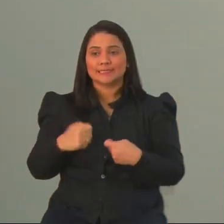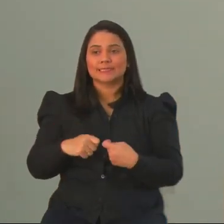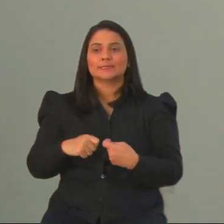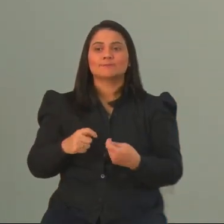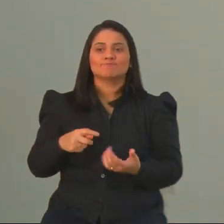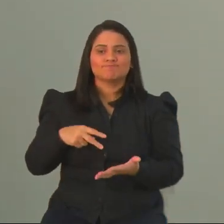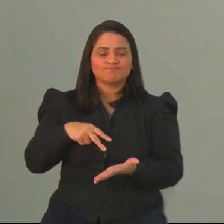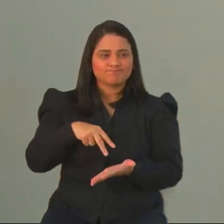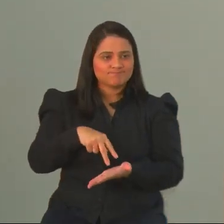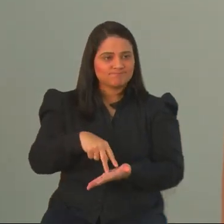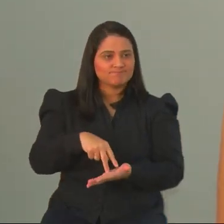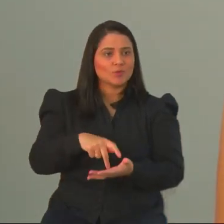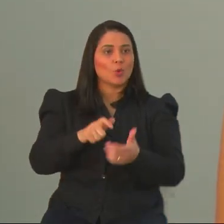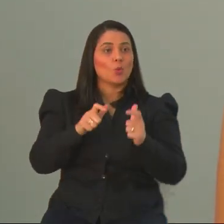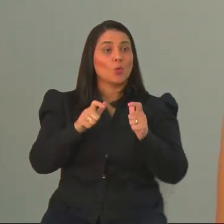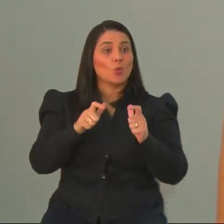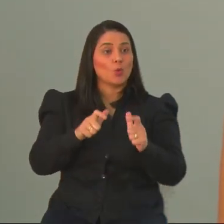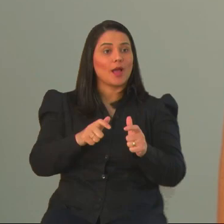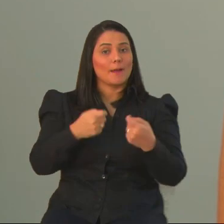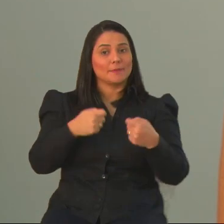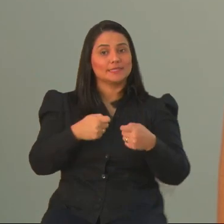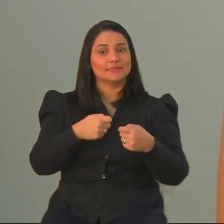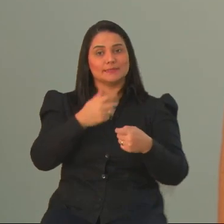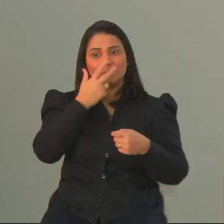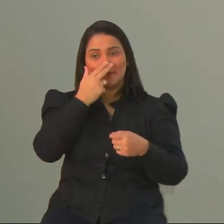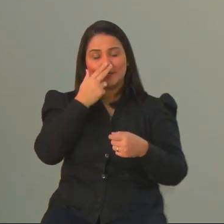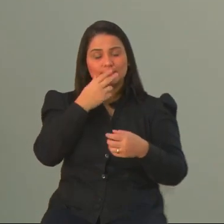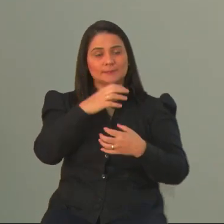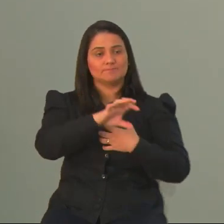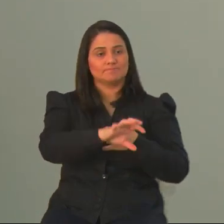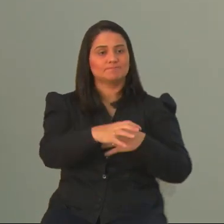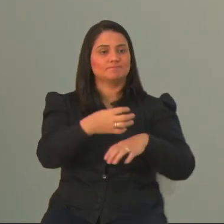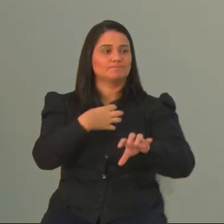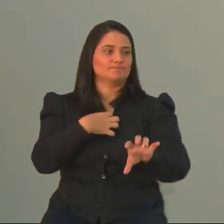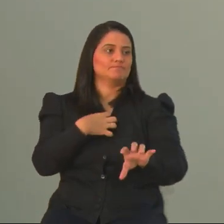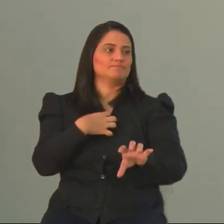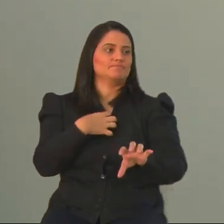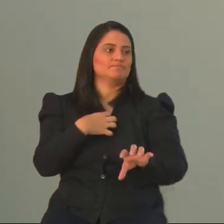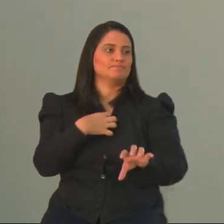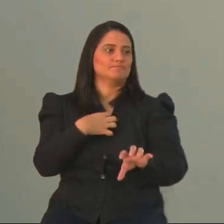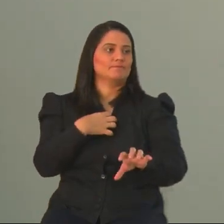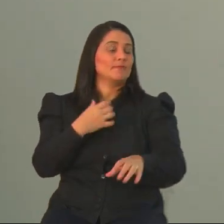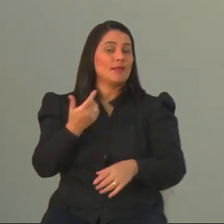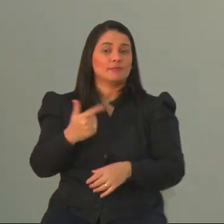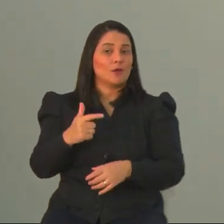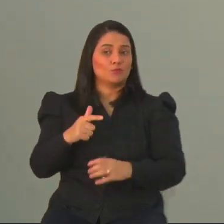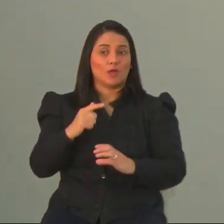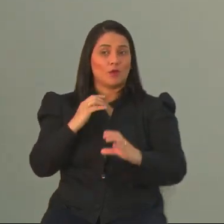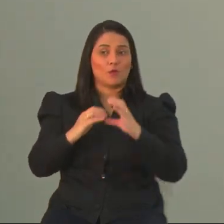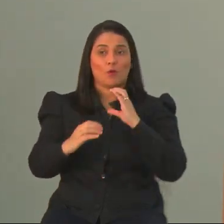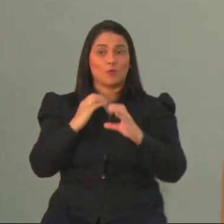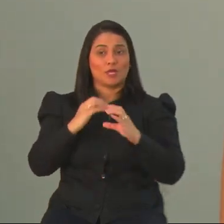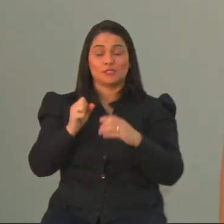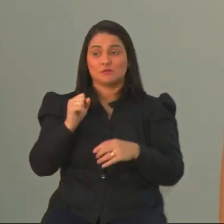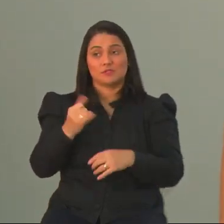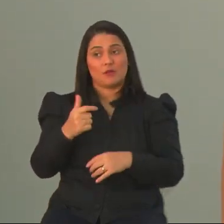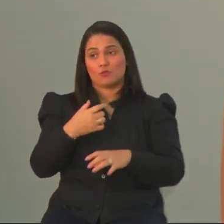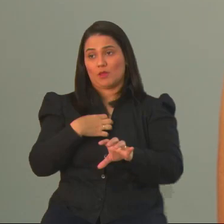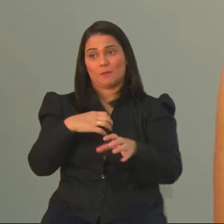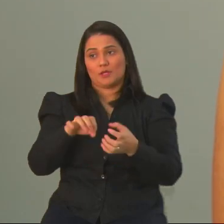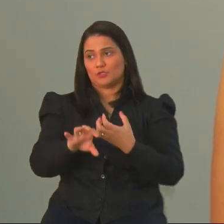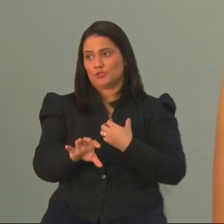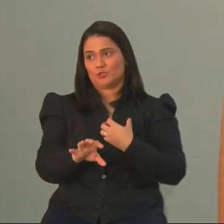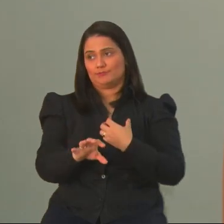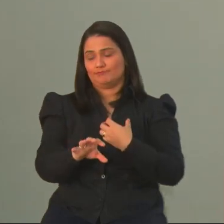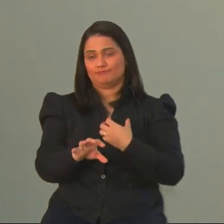lugar do outro. Não existe comunicação sem empatia. Não